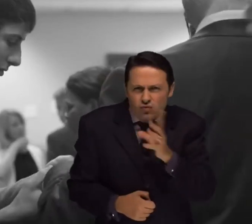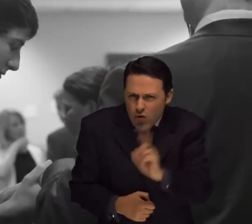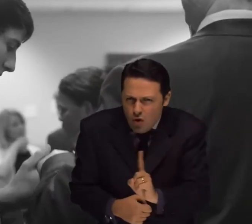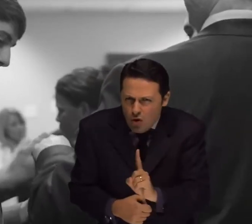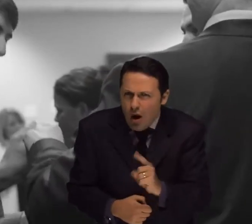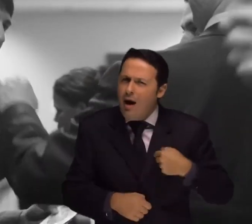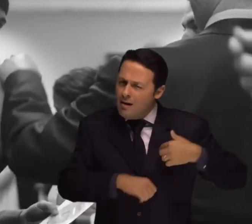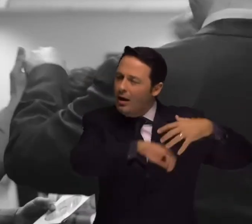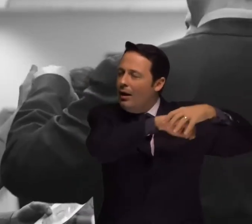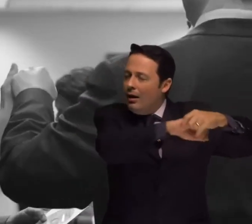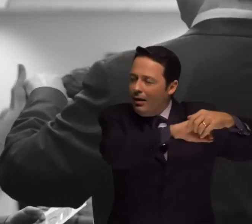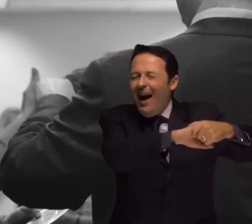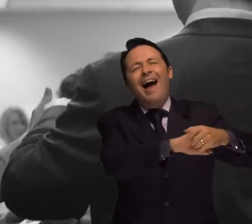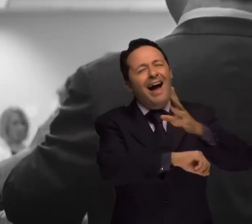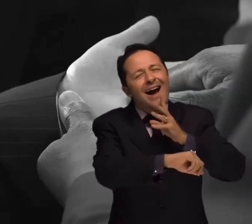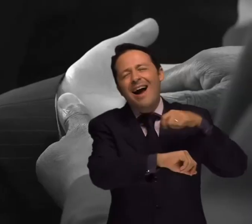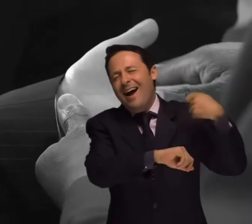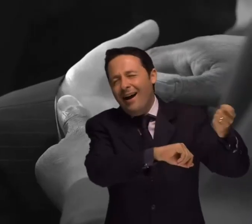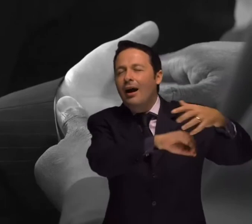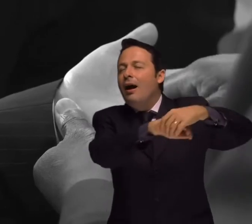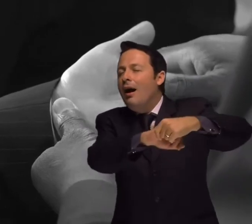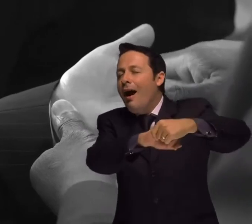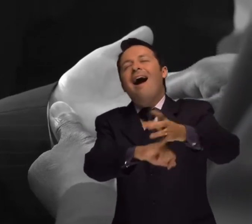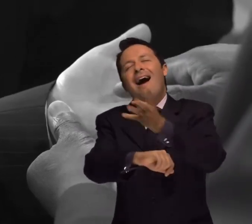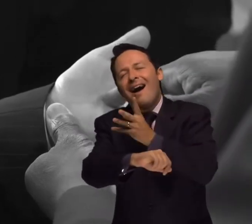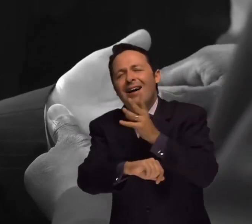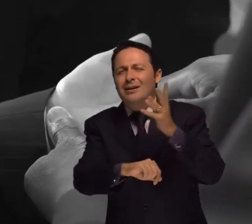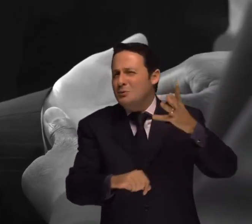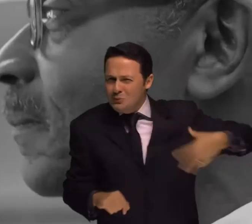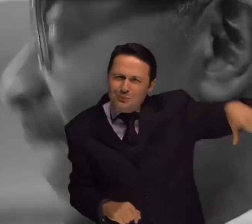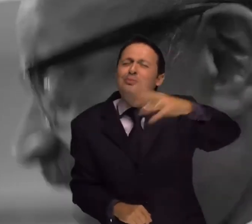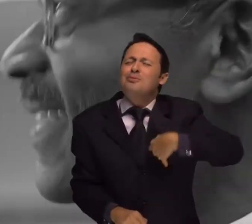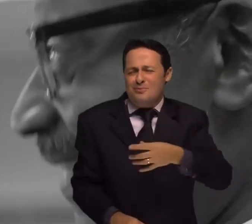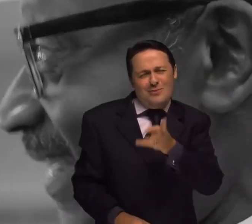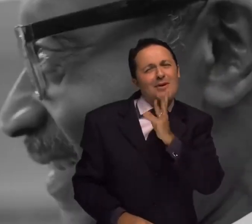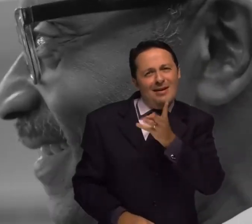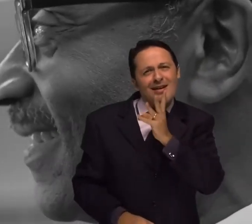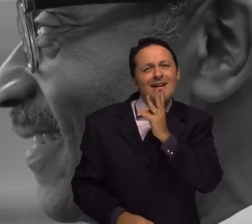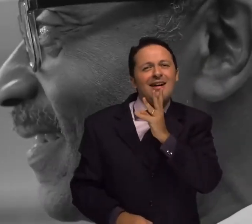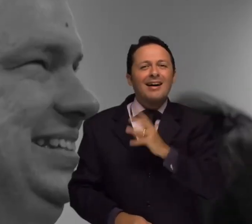irmãos. Reconheço as pessoas só pelo toque de suas mãos.